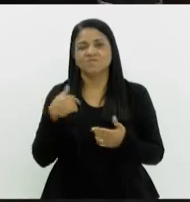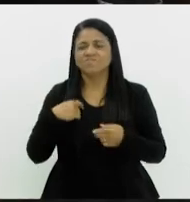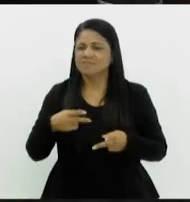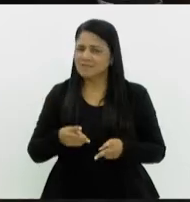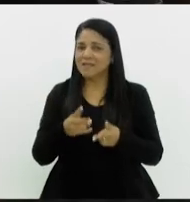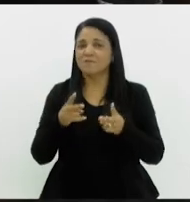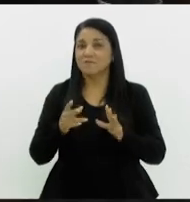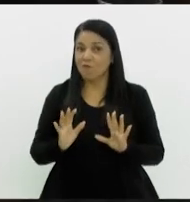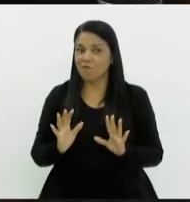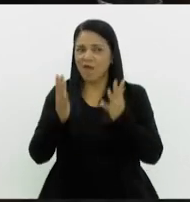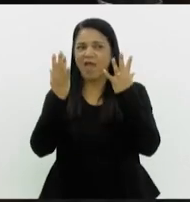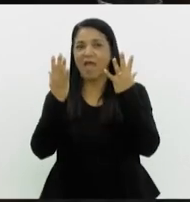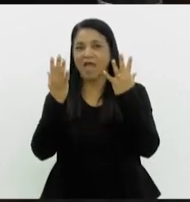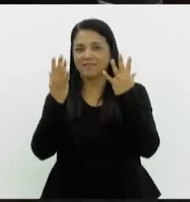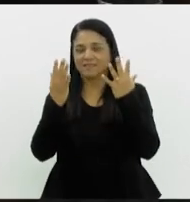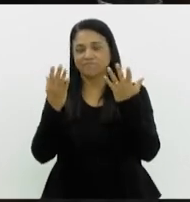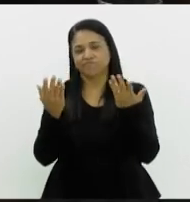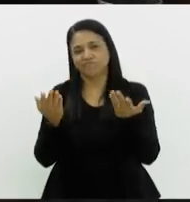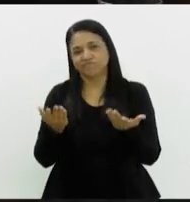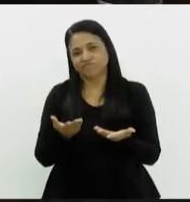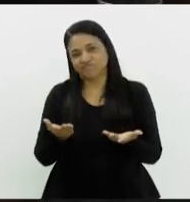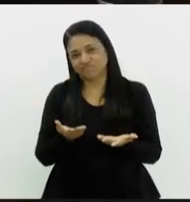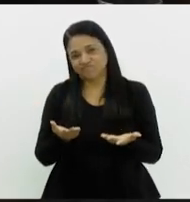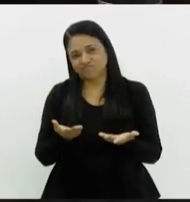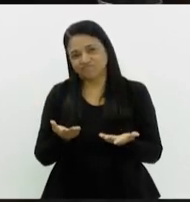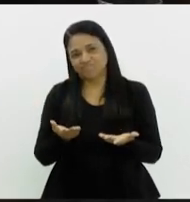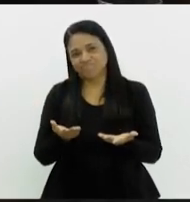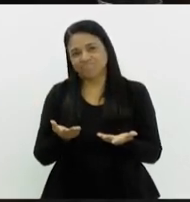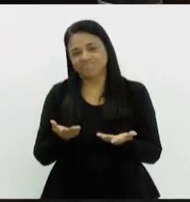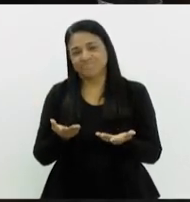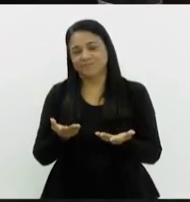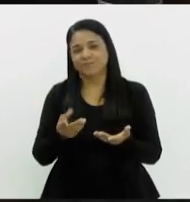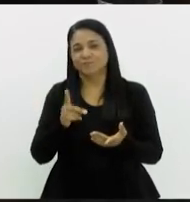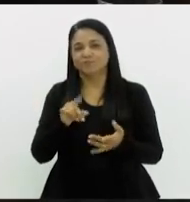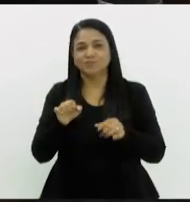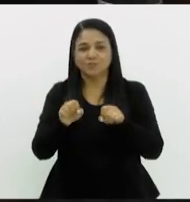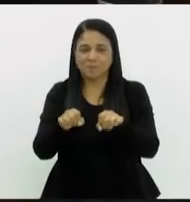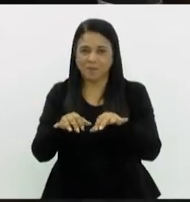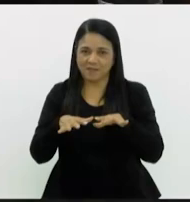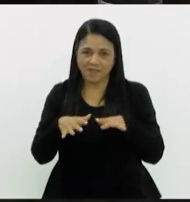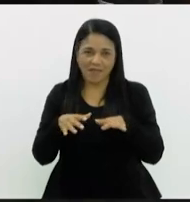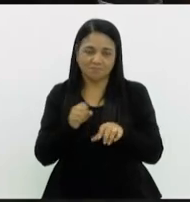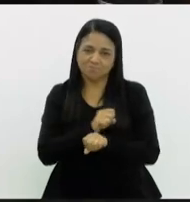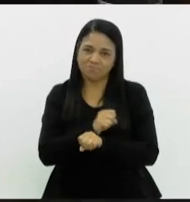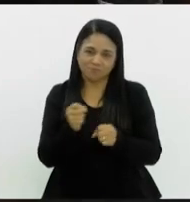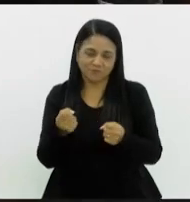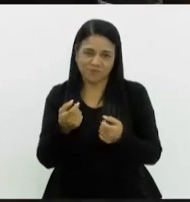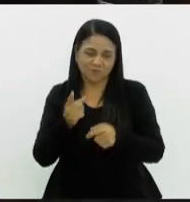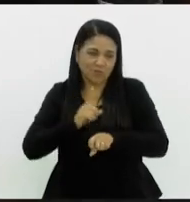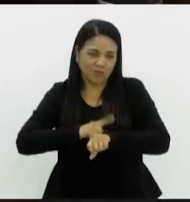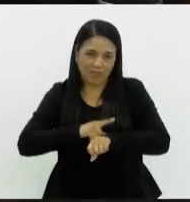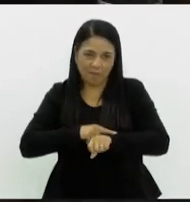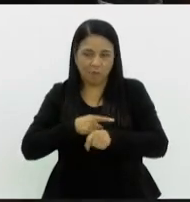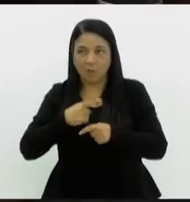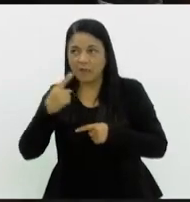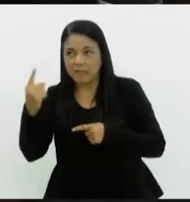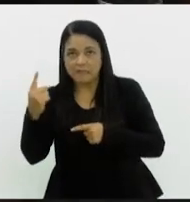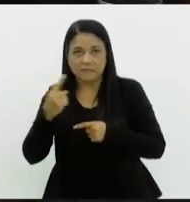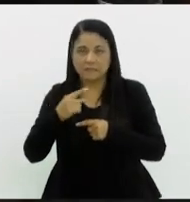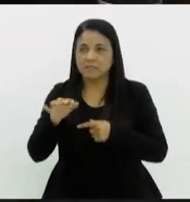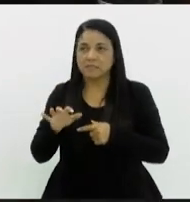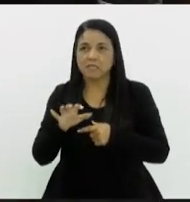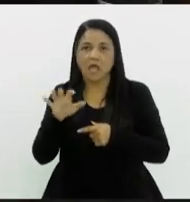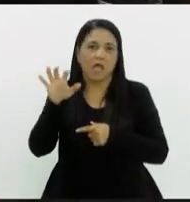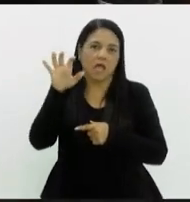vou à festa, mas caiu num dia de plenário e não daria tempo eu subir e descer a serra, né,